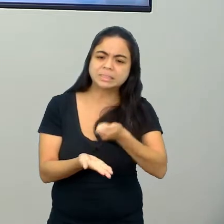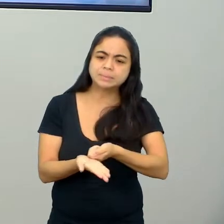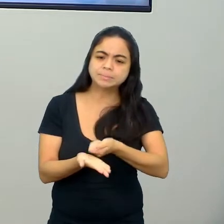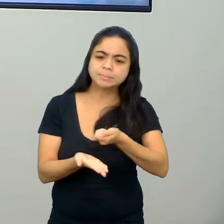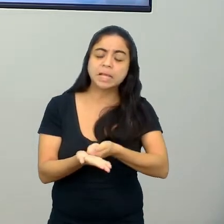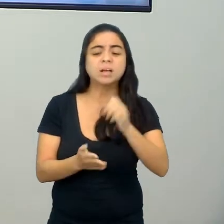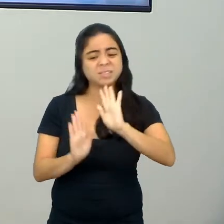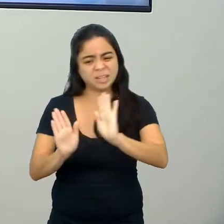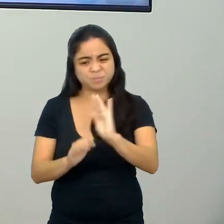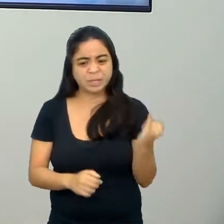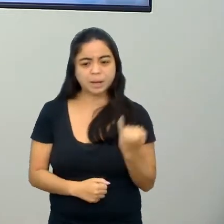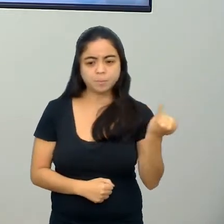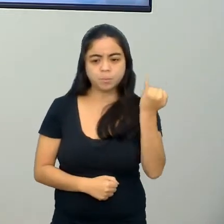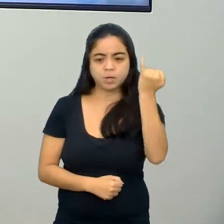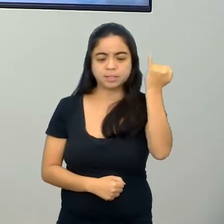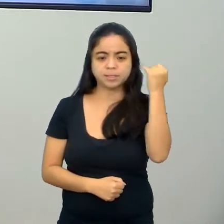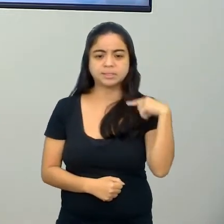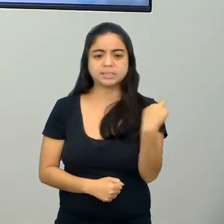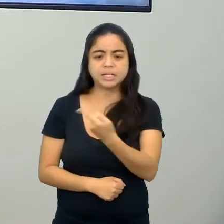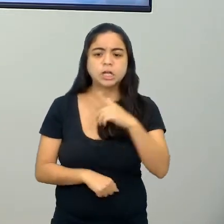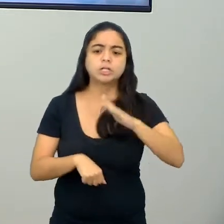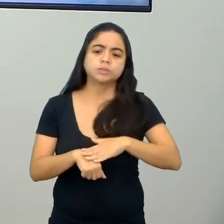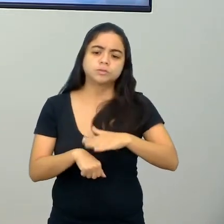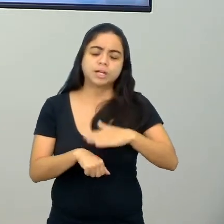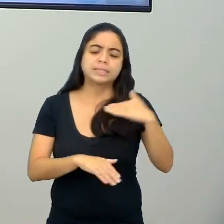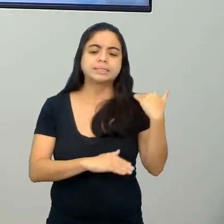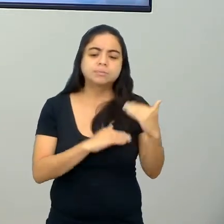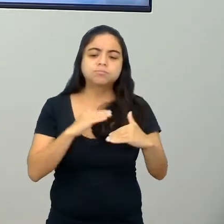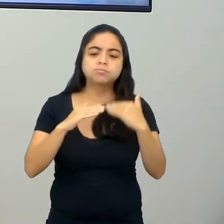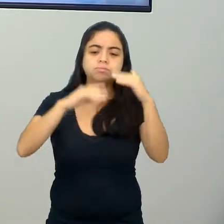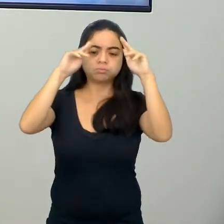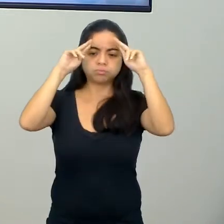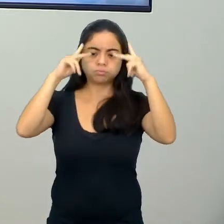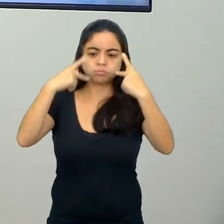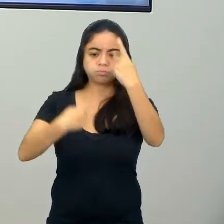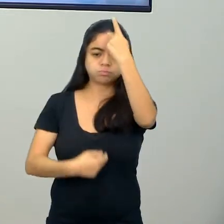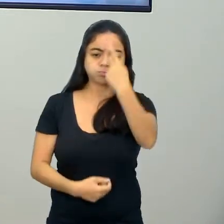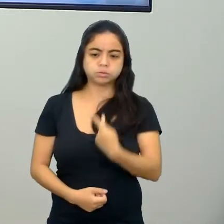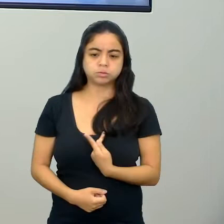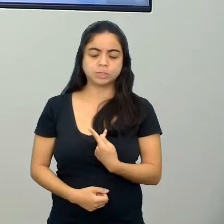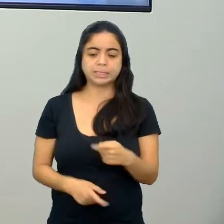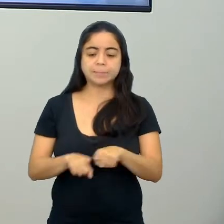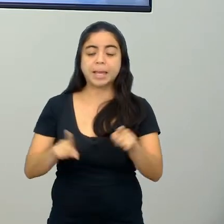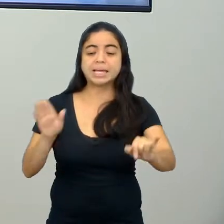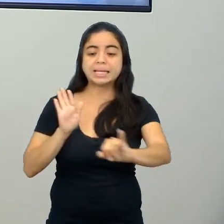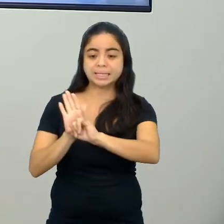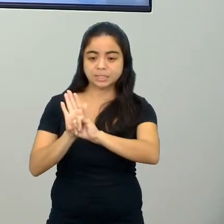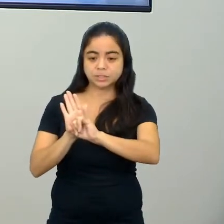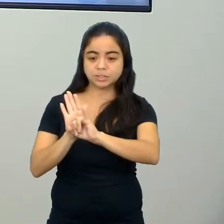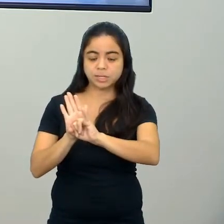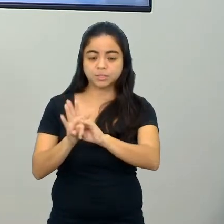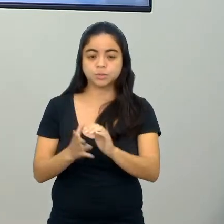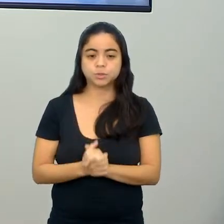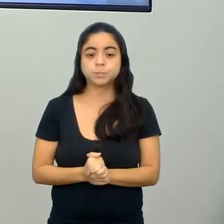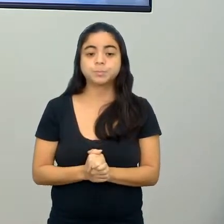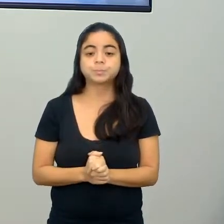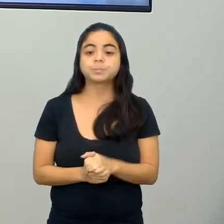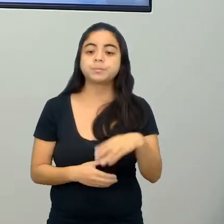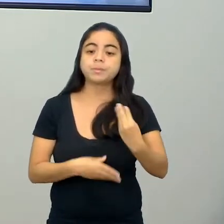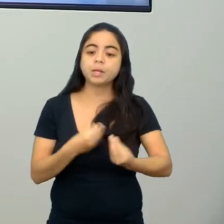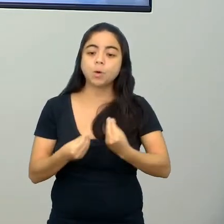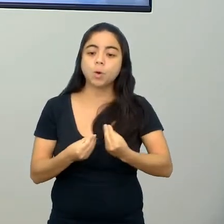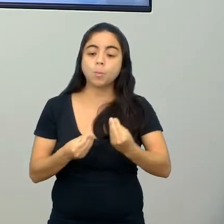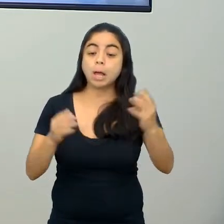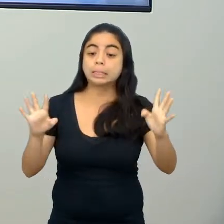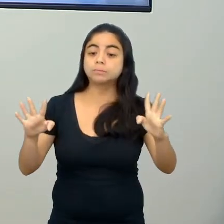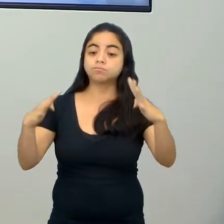são importantes para que a gente faça a criação da nossa personalidade, né? Da nossa identidade, de como os outros nos veem,